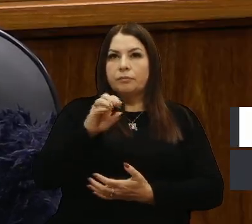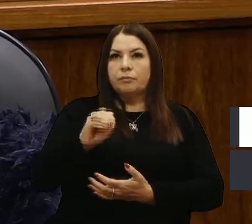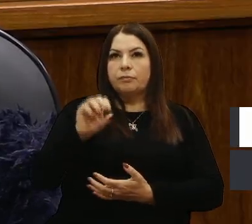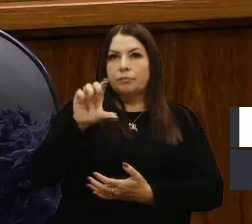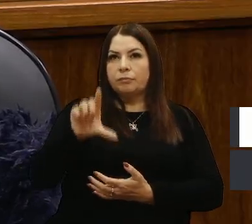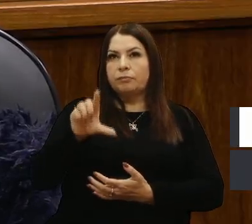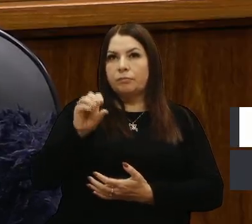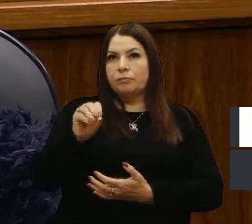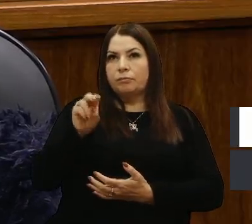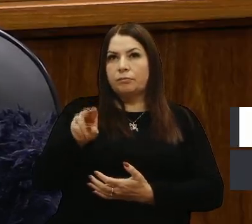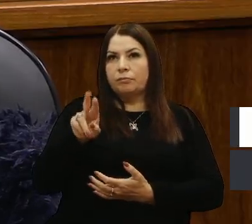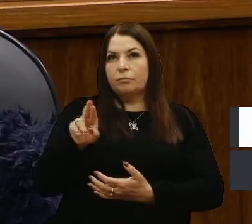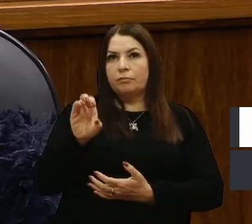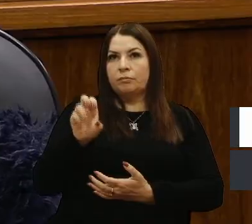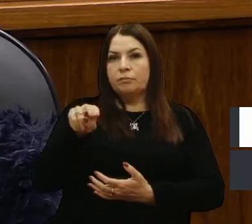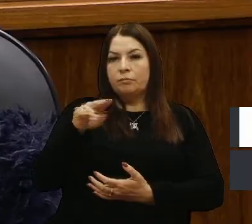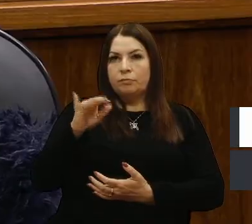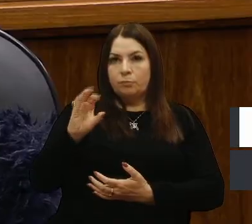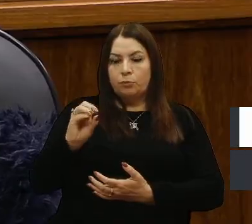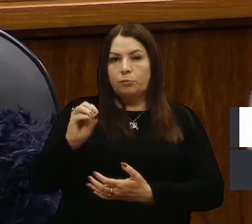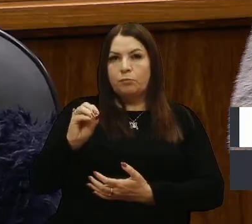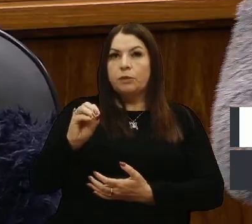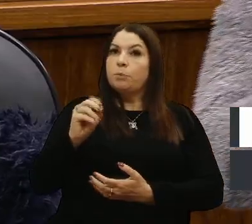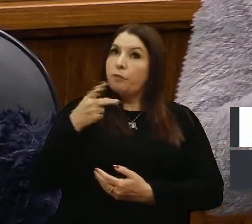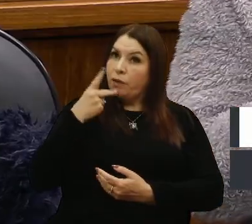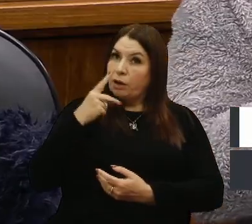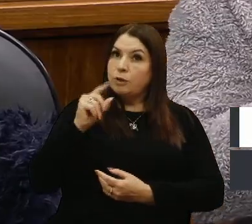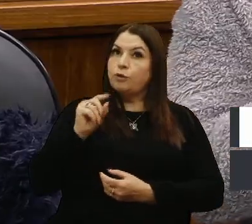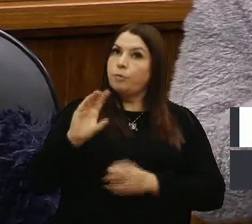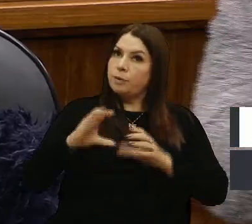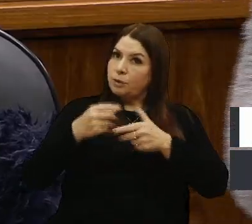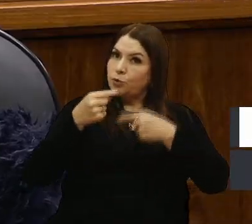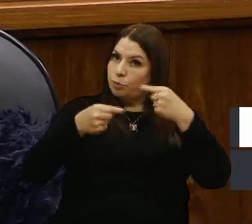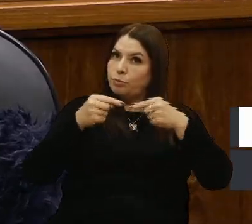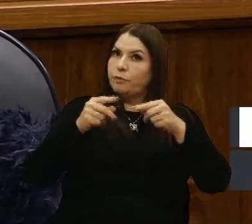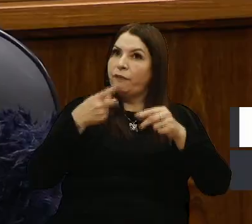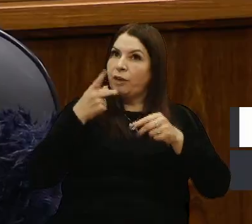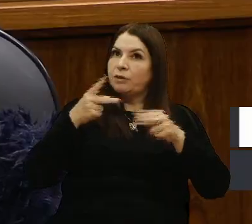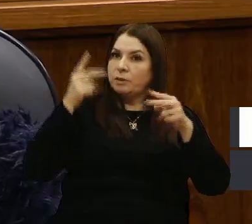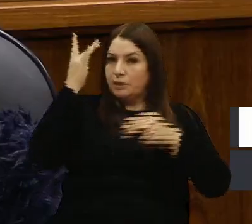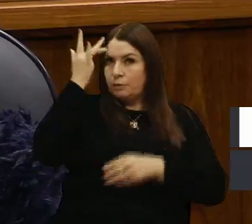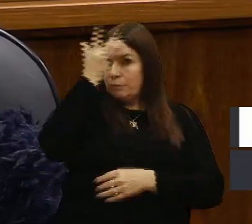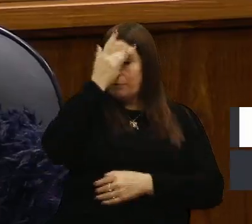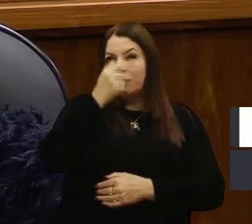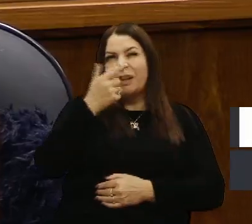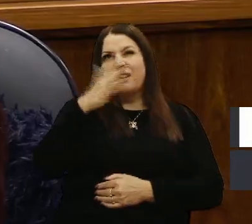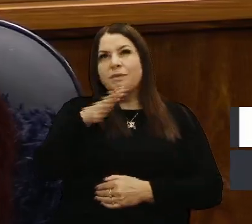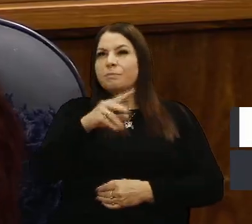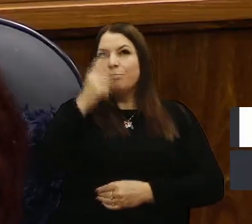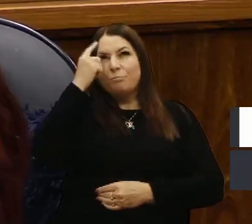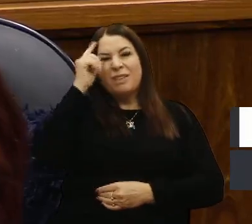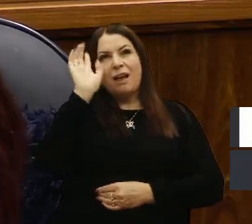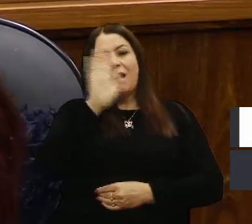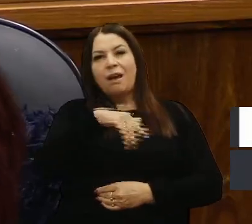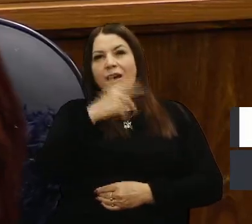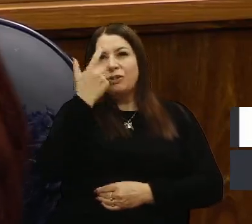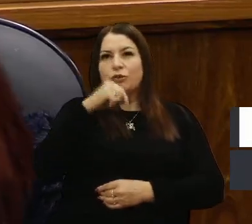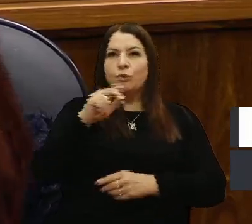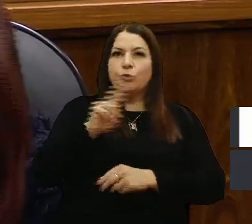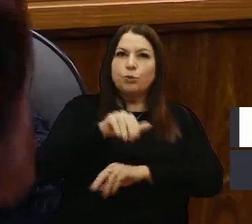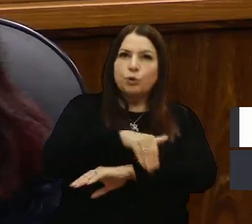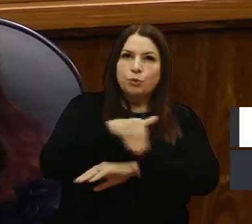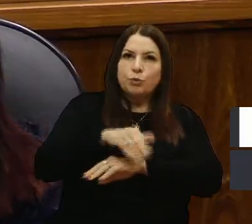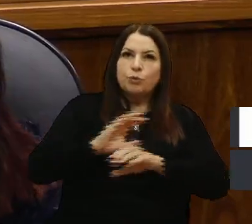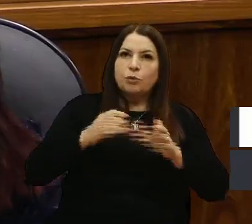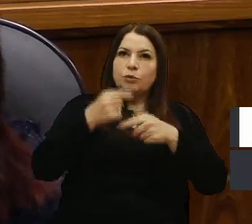Sul para falar sobre a Frente Parlamentar. Então, muitas vezes a gente pode achar que nome de rua, que